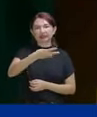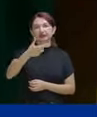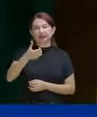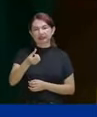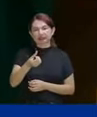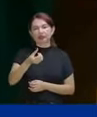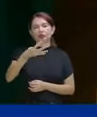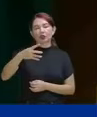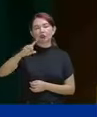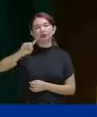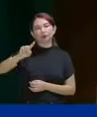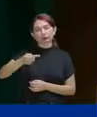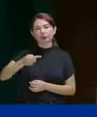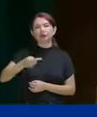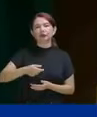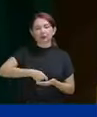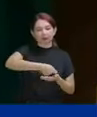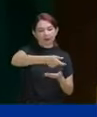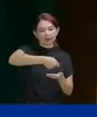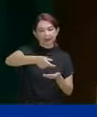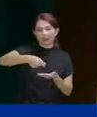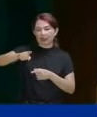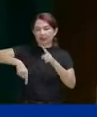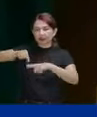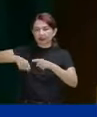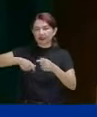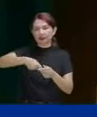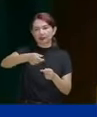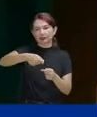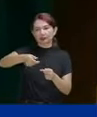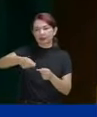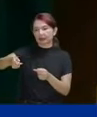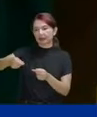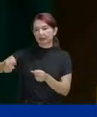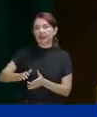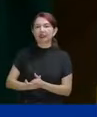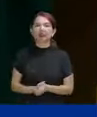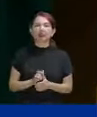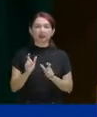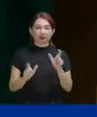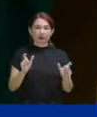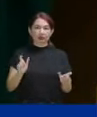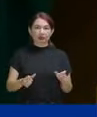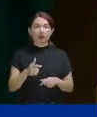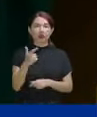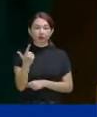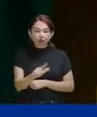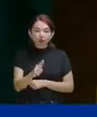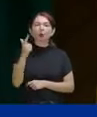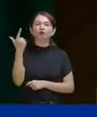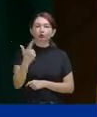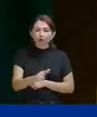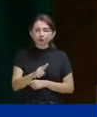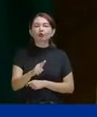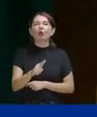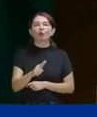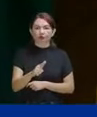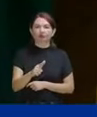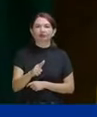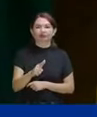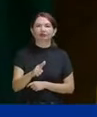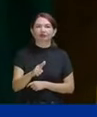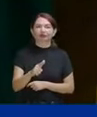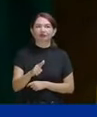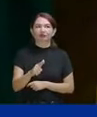364 mil santinhos e entregasse a cada um desses 27 mil candidatos 2 vezes, desses